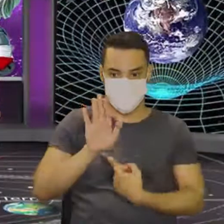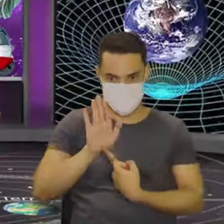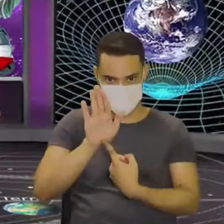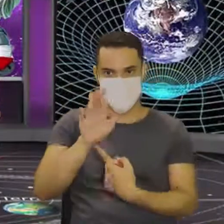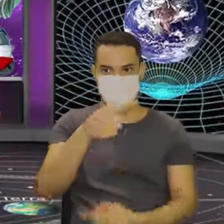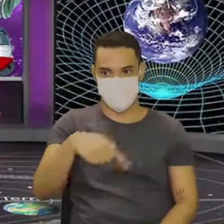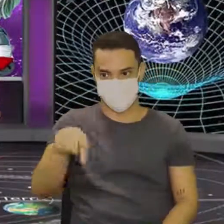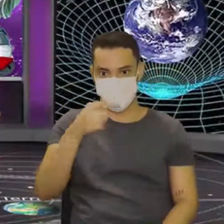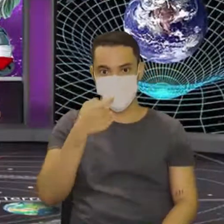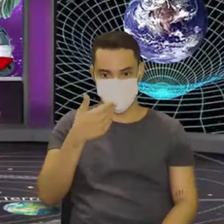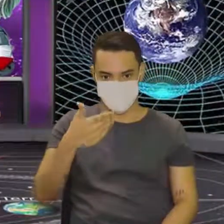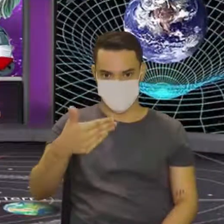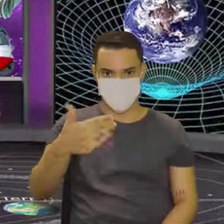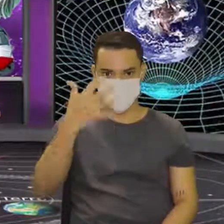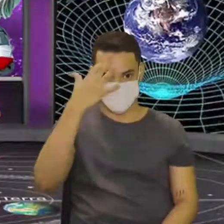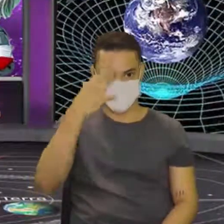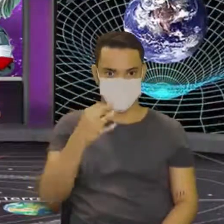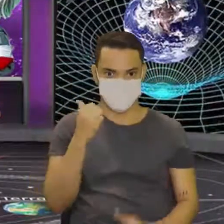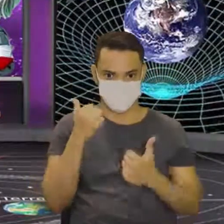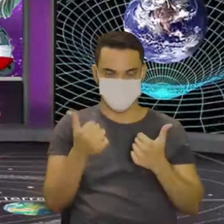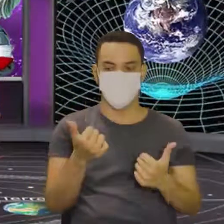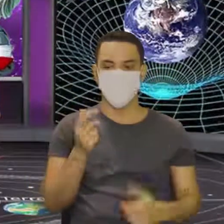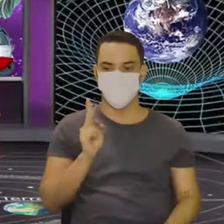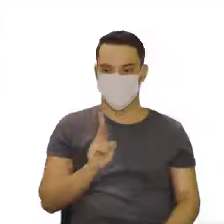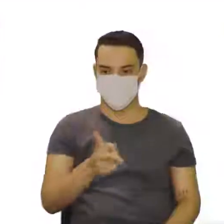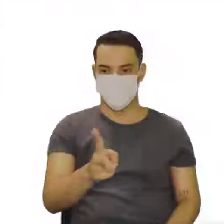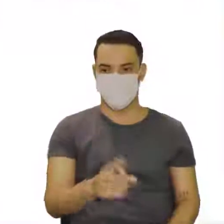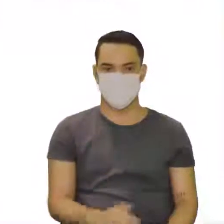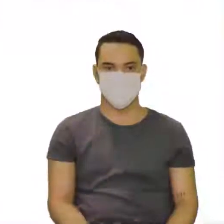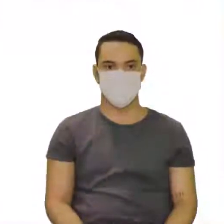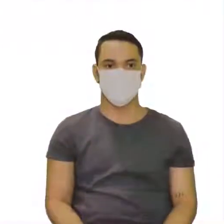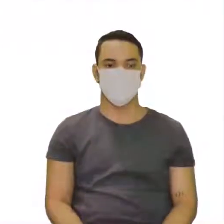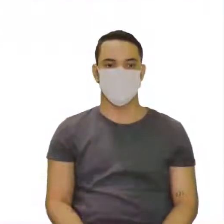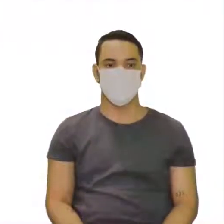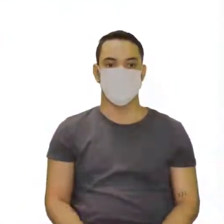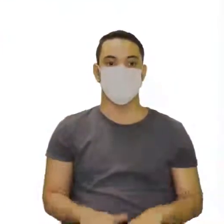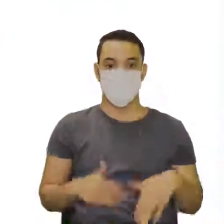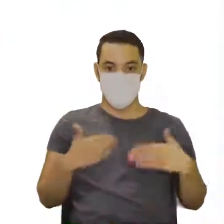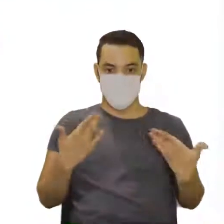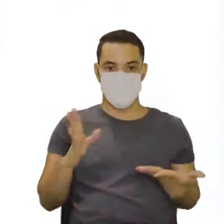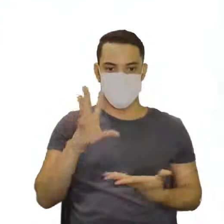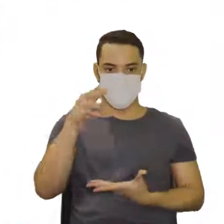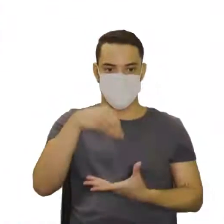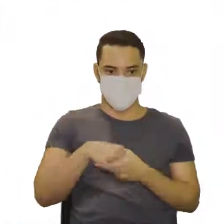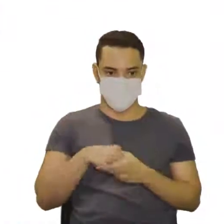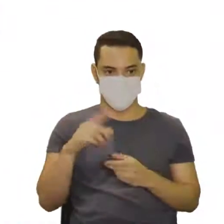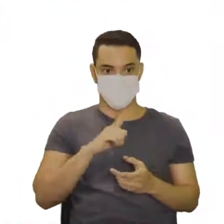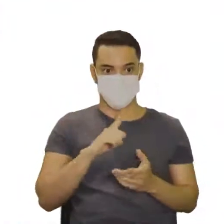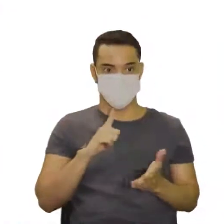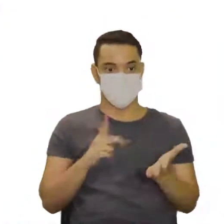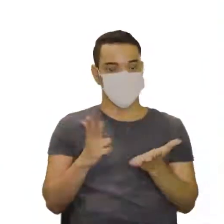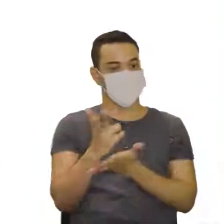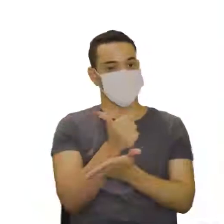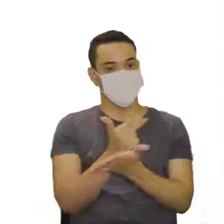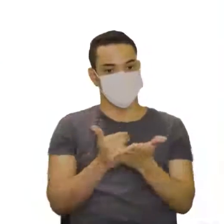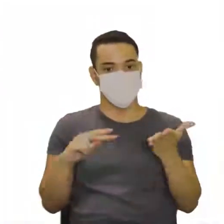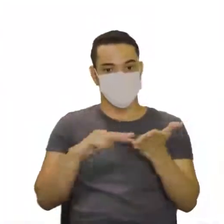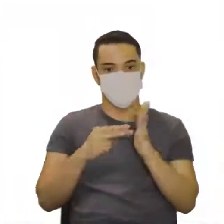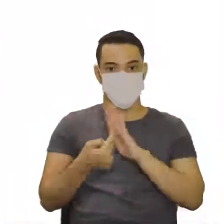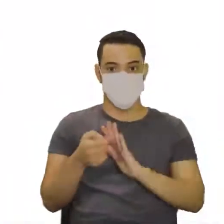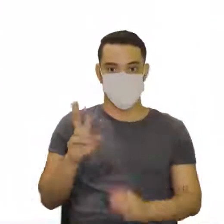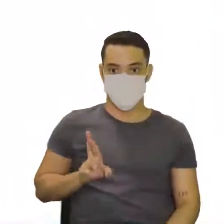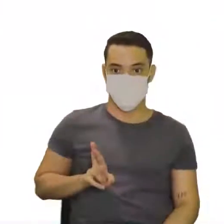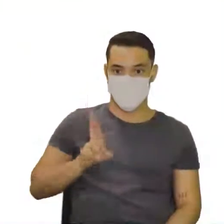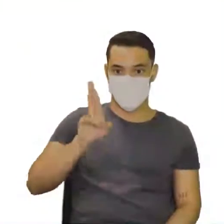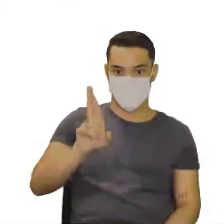vocês daqui a pouco, entendido isso? Vamos continuar, olha só. Então ali, pessoal, temos um desenhozinho, olha aqui para representar.